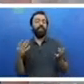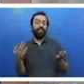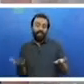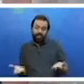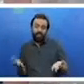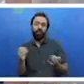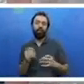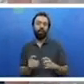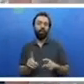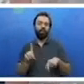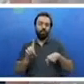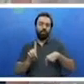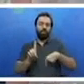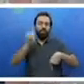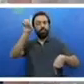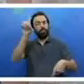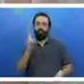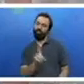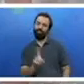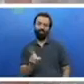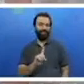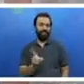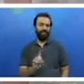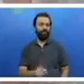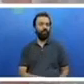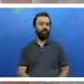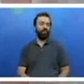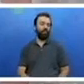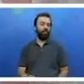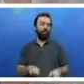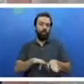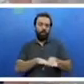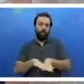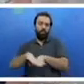inversamente proporcionais também. O que eu falo então? Que elas são não